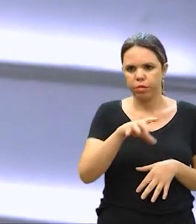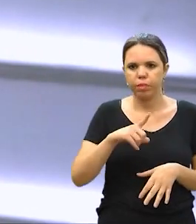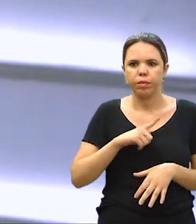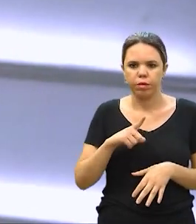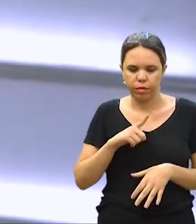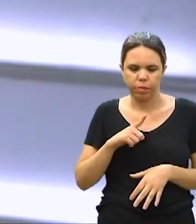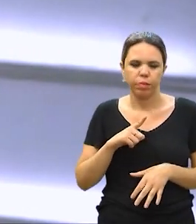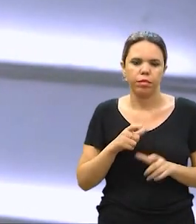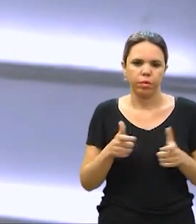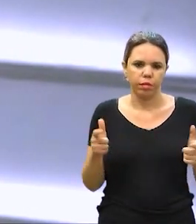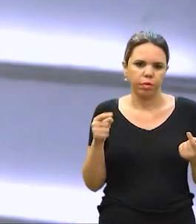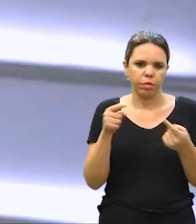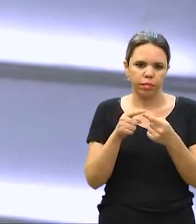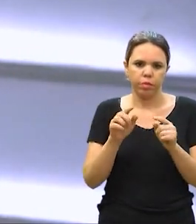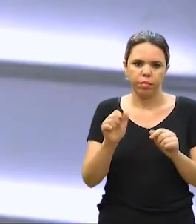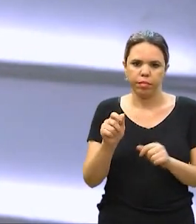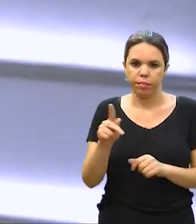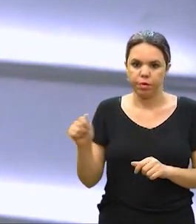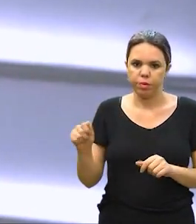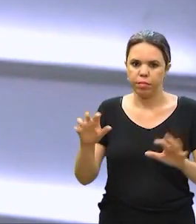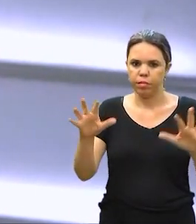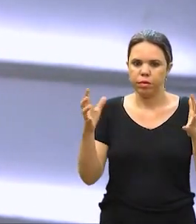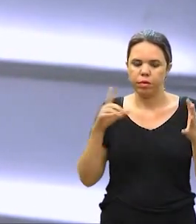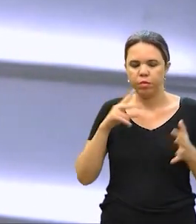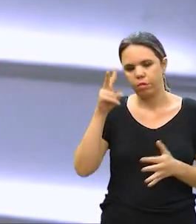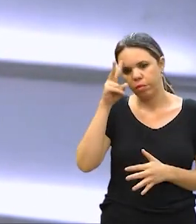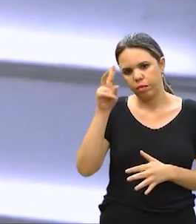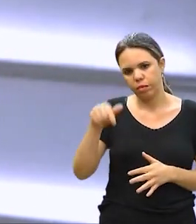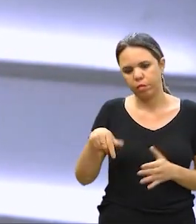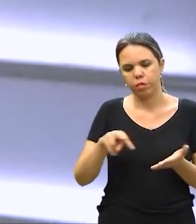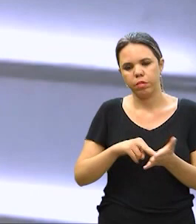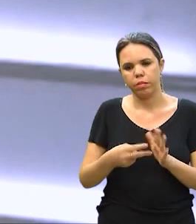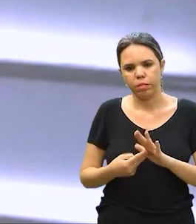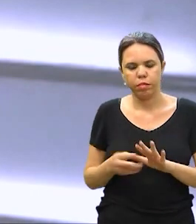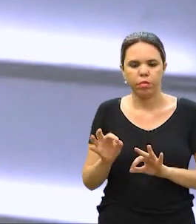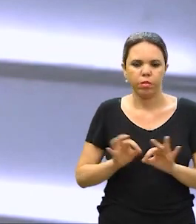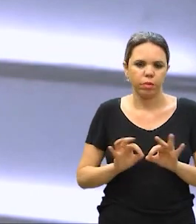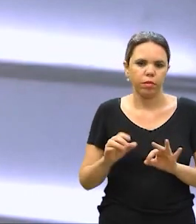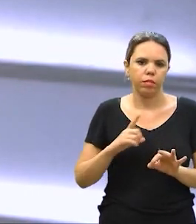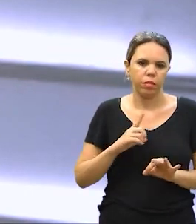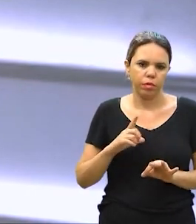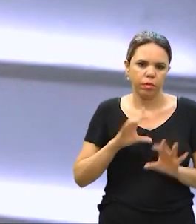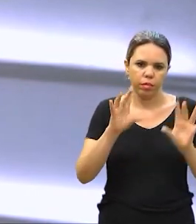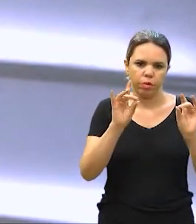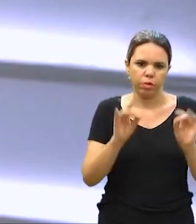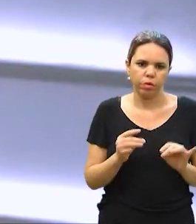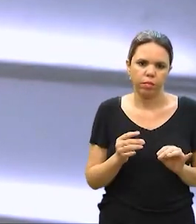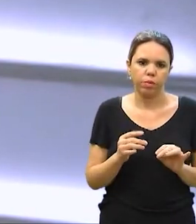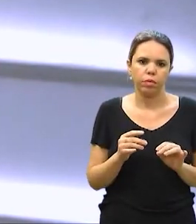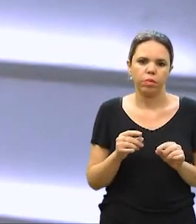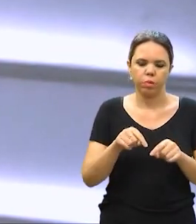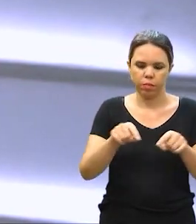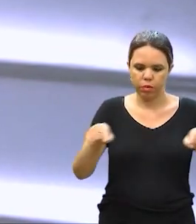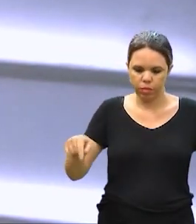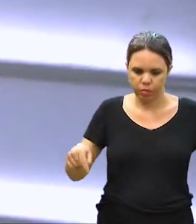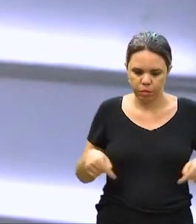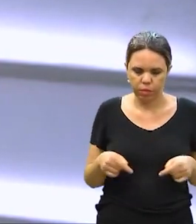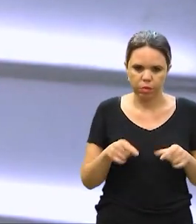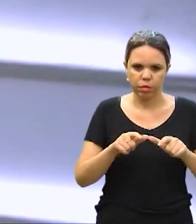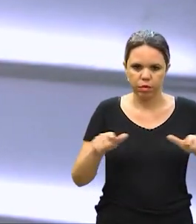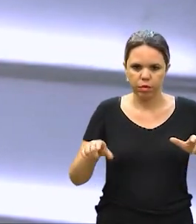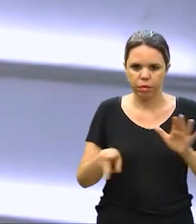aí abrangidos pela APA. Mas a gente tem que lembrar que a APA também, no plano de manejo, ela tem um detalhamento do seu zoneamento. Então, a gente tem